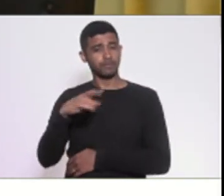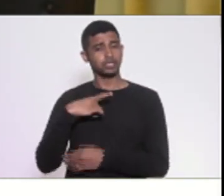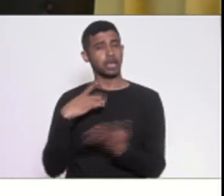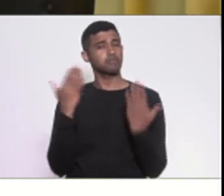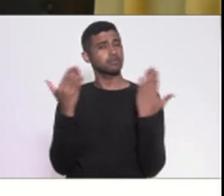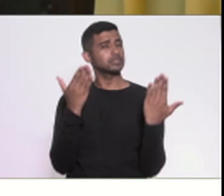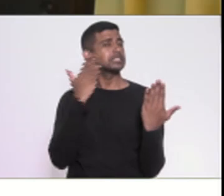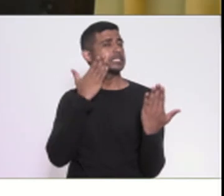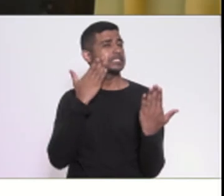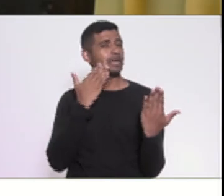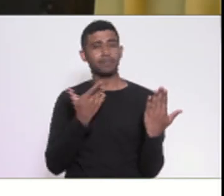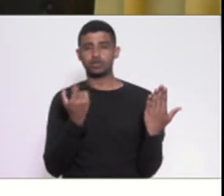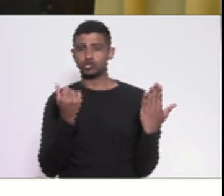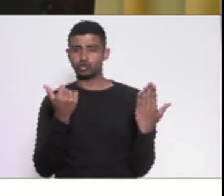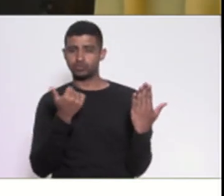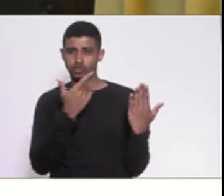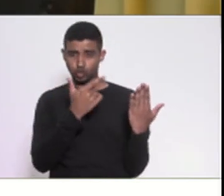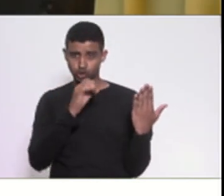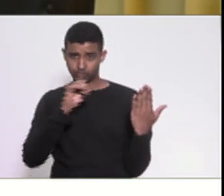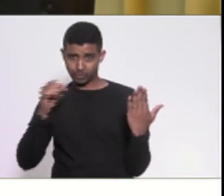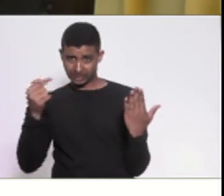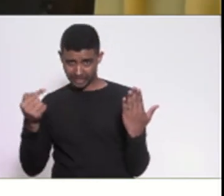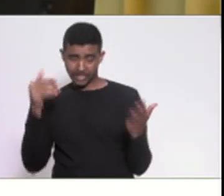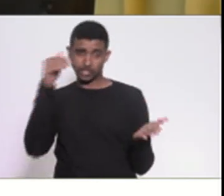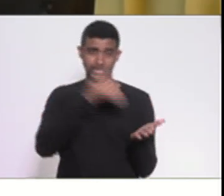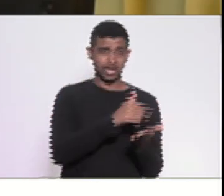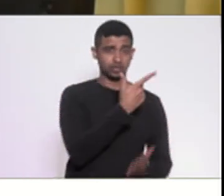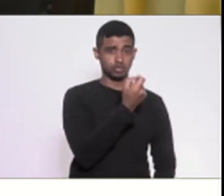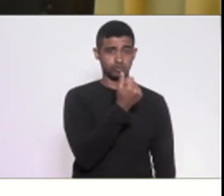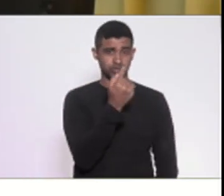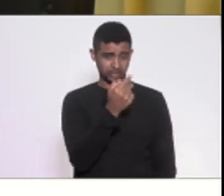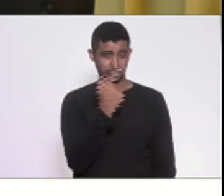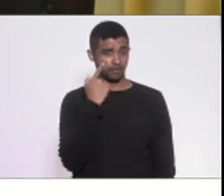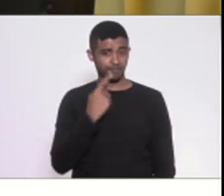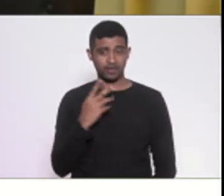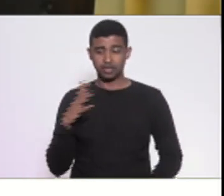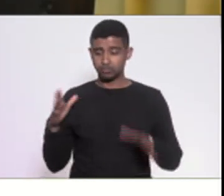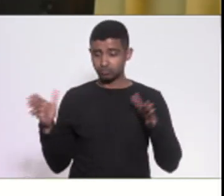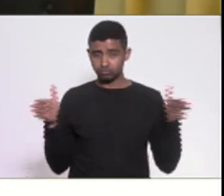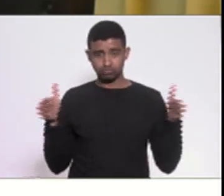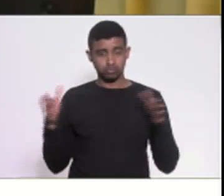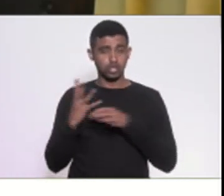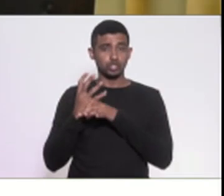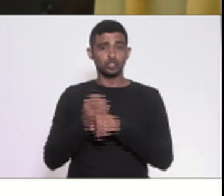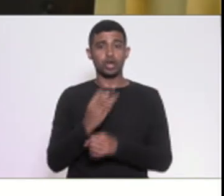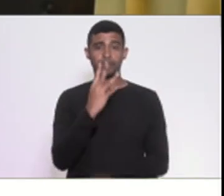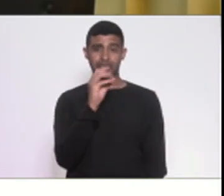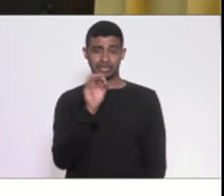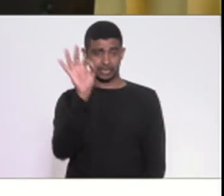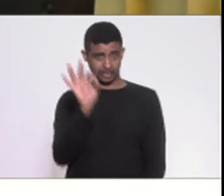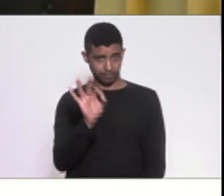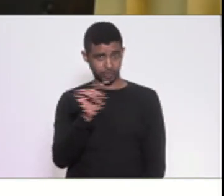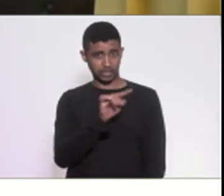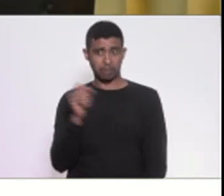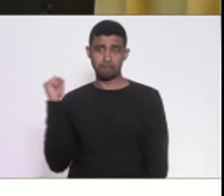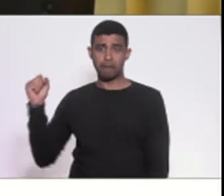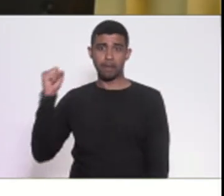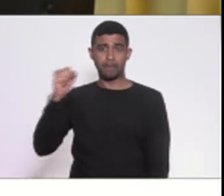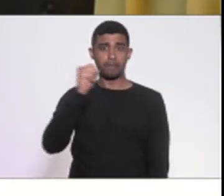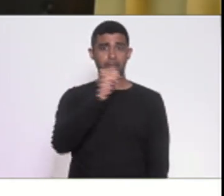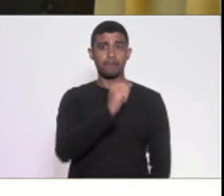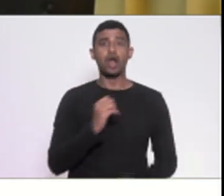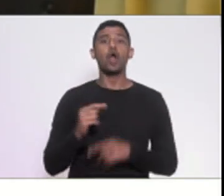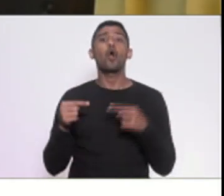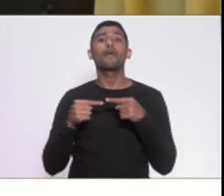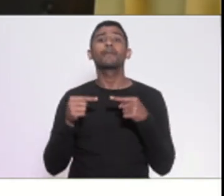de 2007 a 2017, é de que 30% dessas jovens, dos casos de assassinato, são